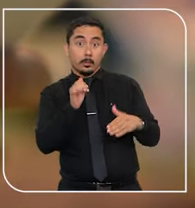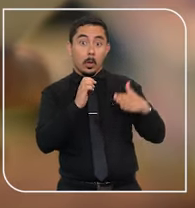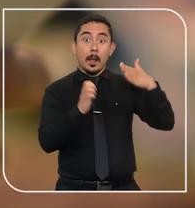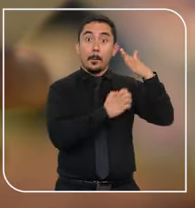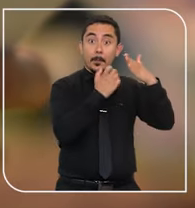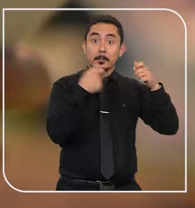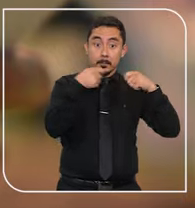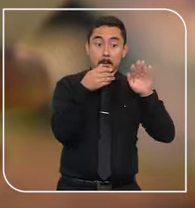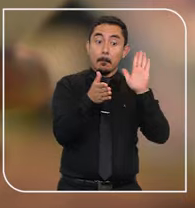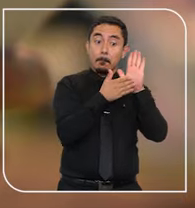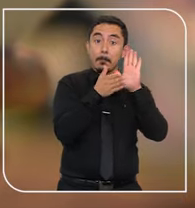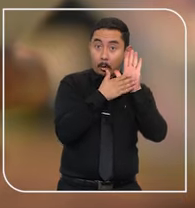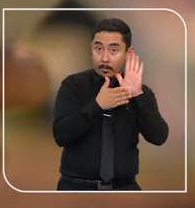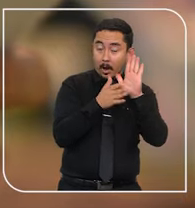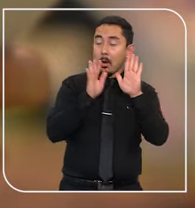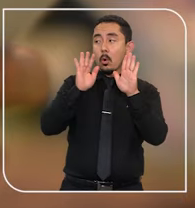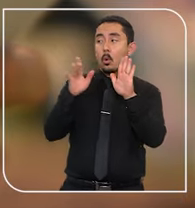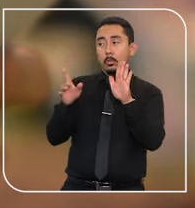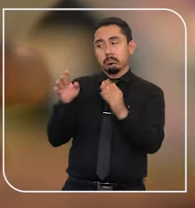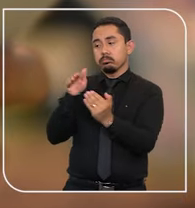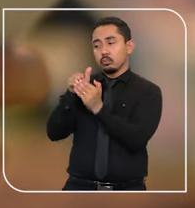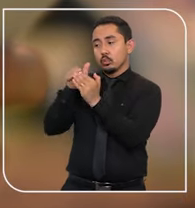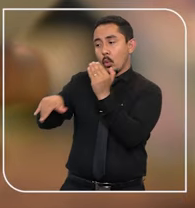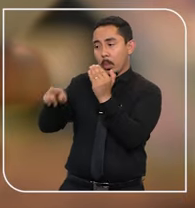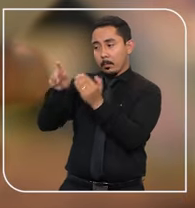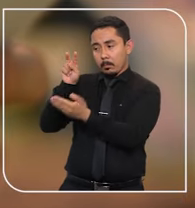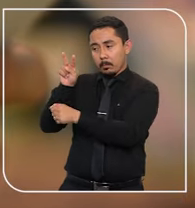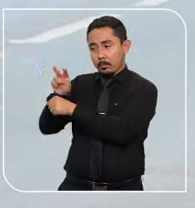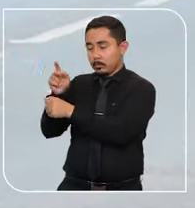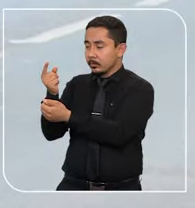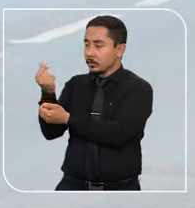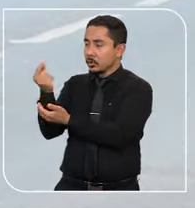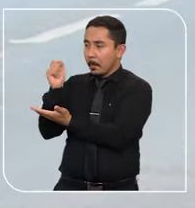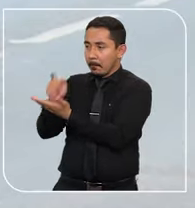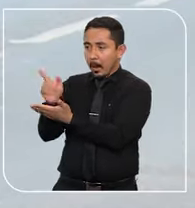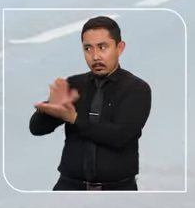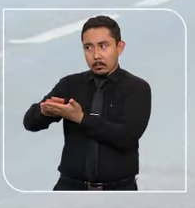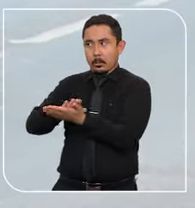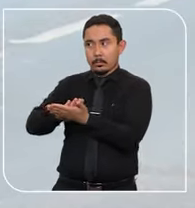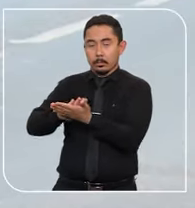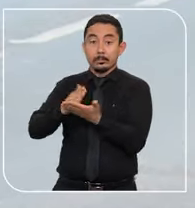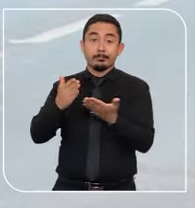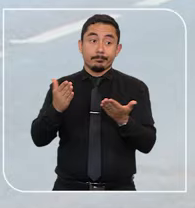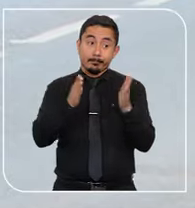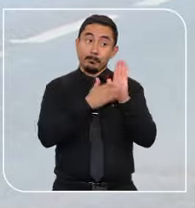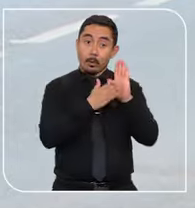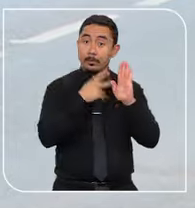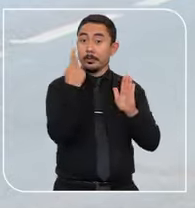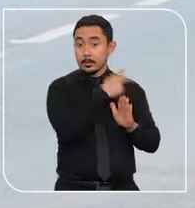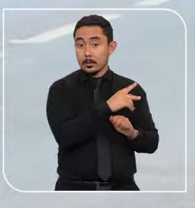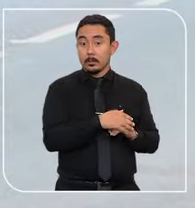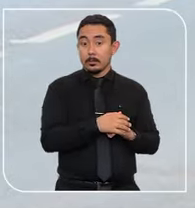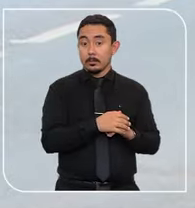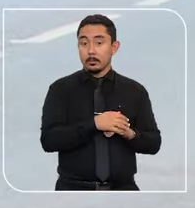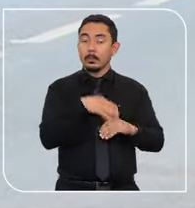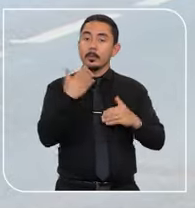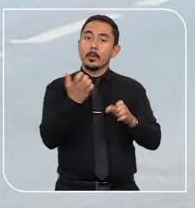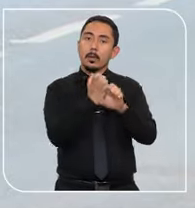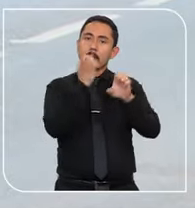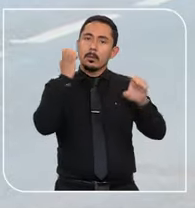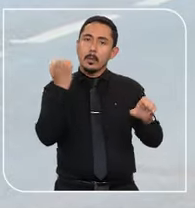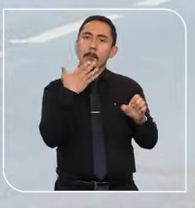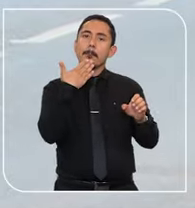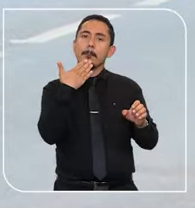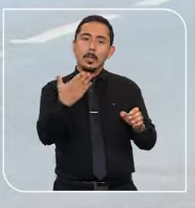seguradora deve comprovar as causas pelas quais a cobertura não é V no caso analisado uma empresa de engenharia pediu indenização pelo